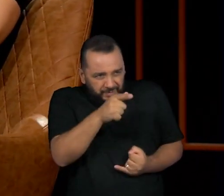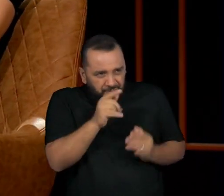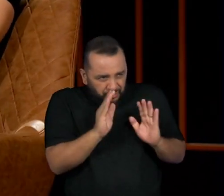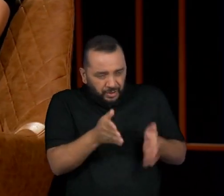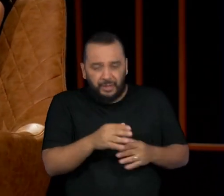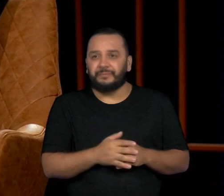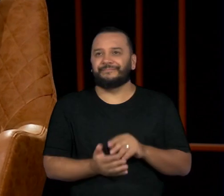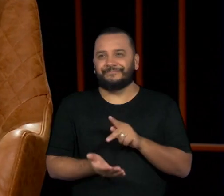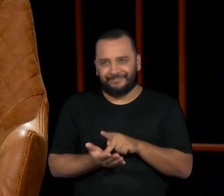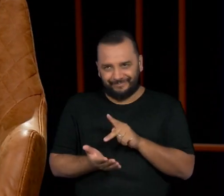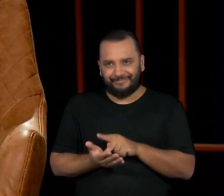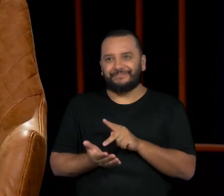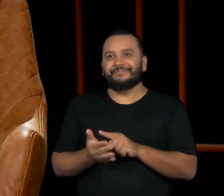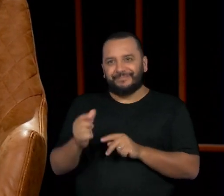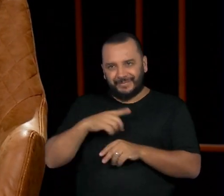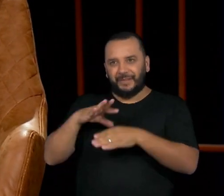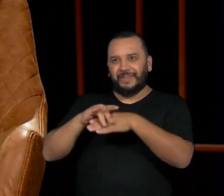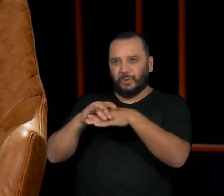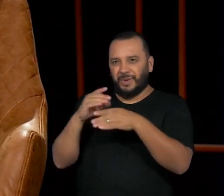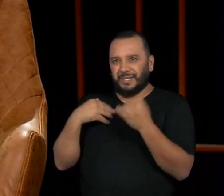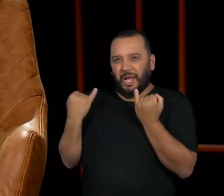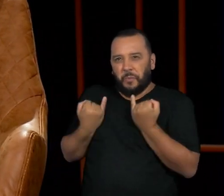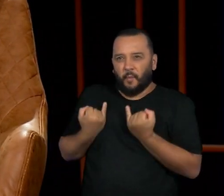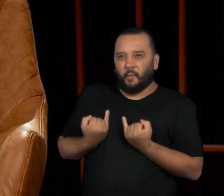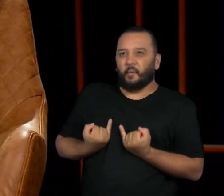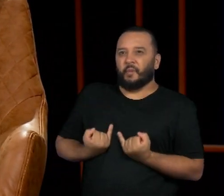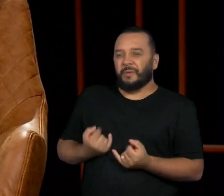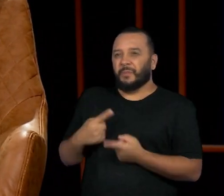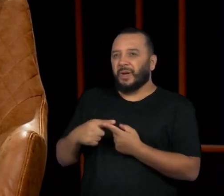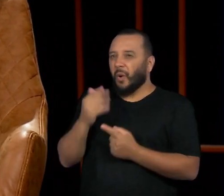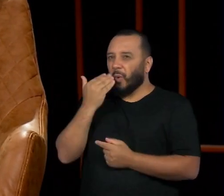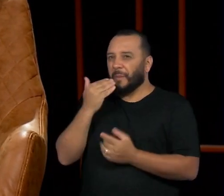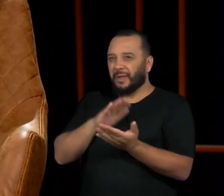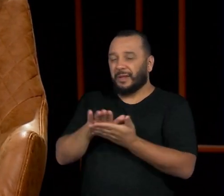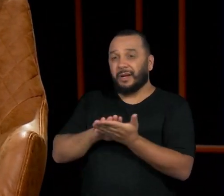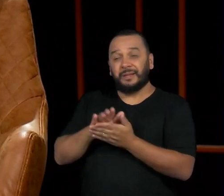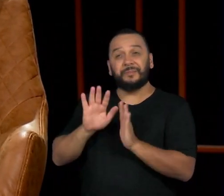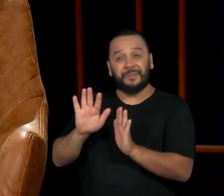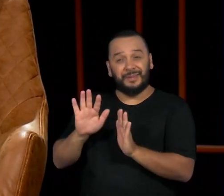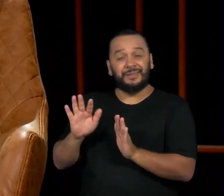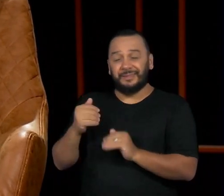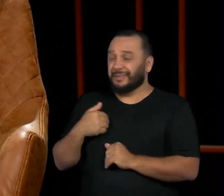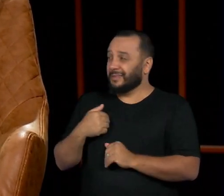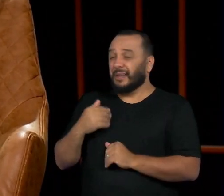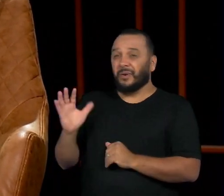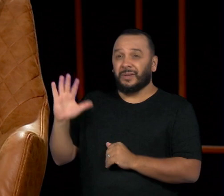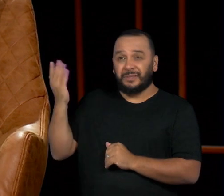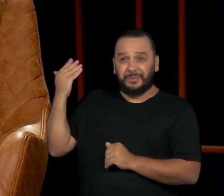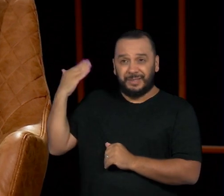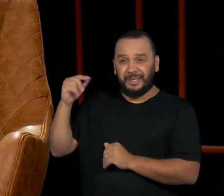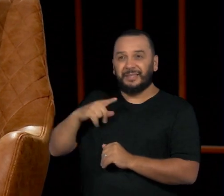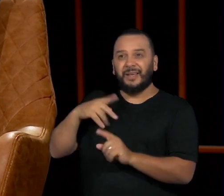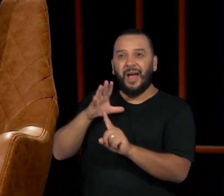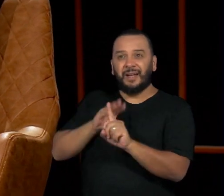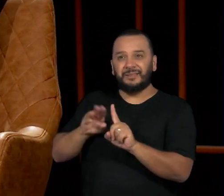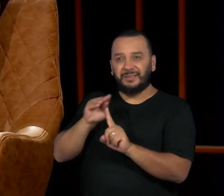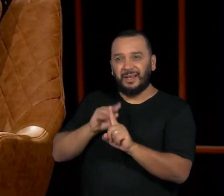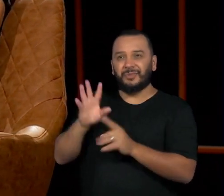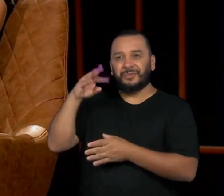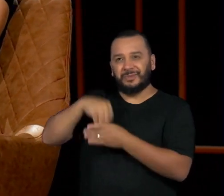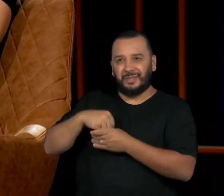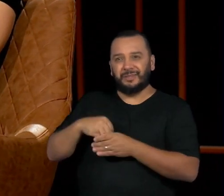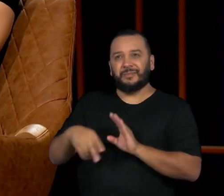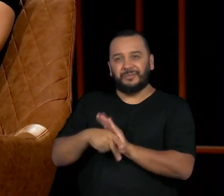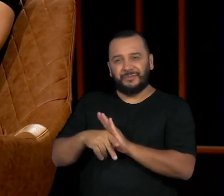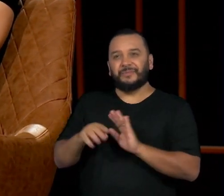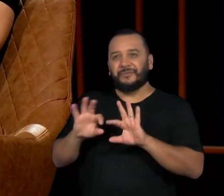Também, eu acho que a minha bulimia foi desenvolvida também por um assédio que eu passei nessa fase, um assédio dentro da família, e eu